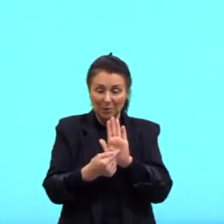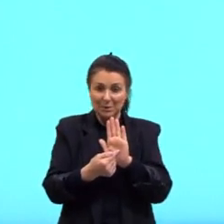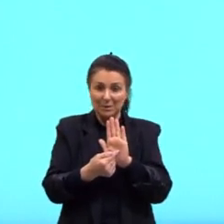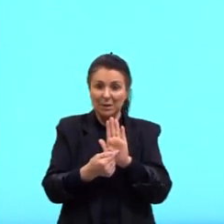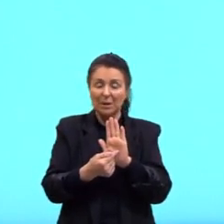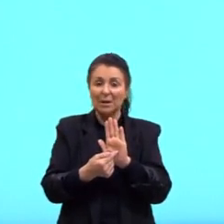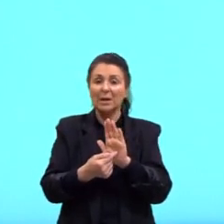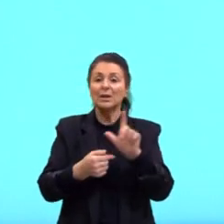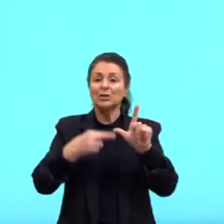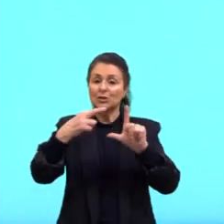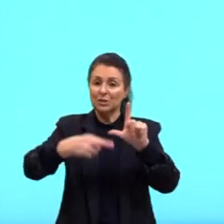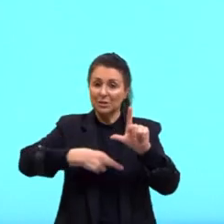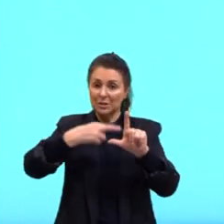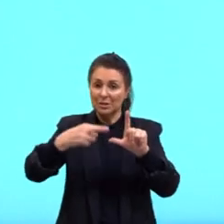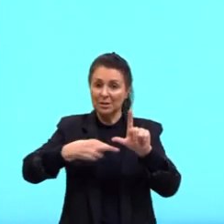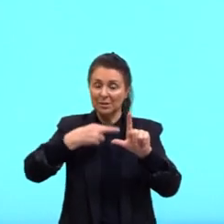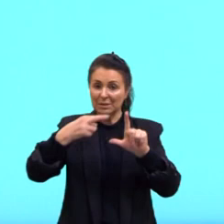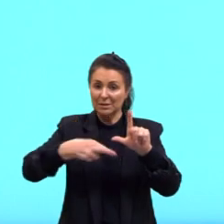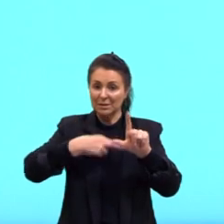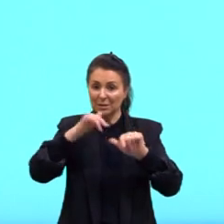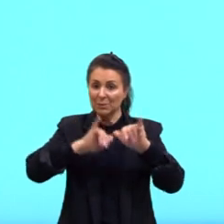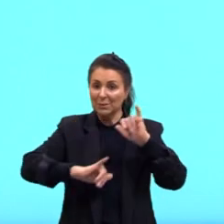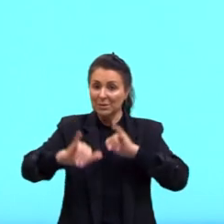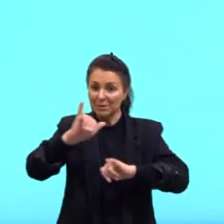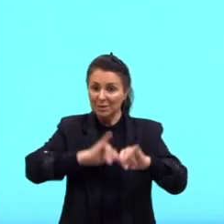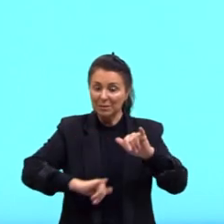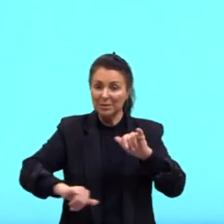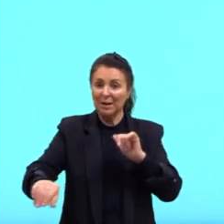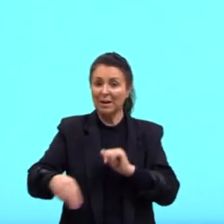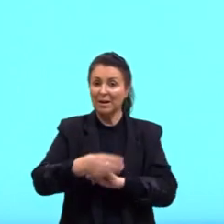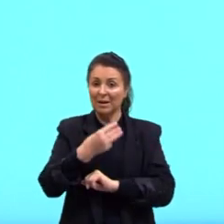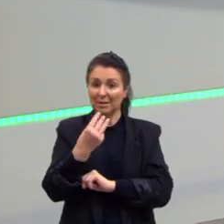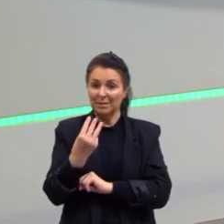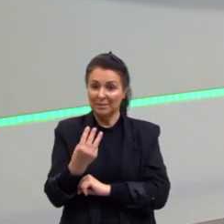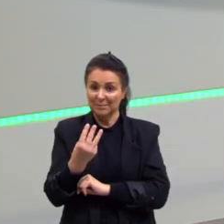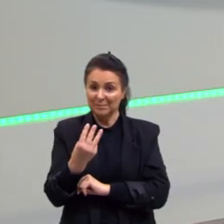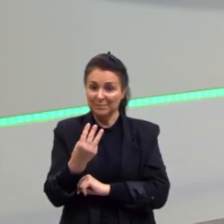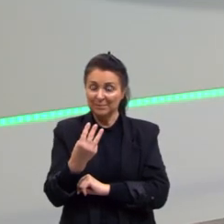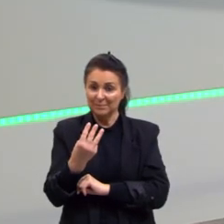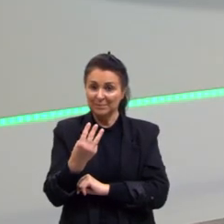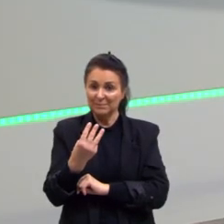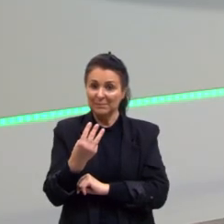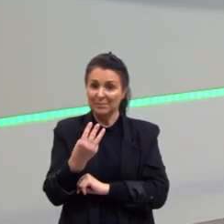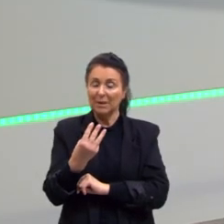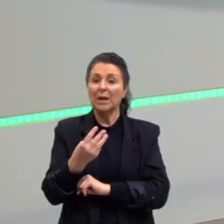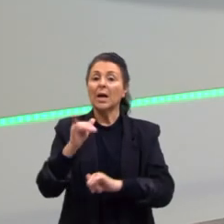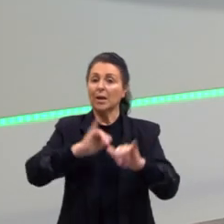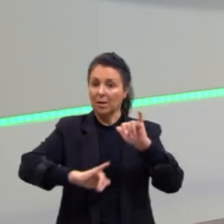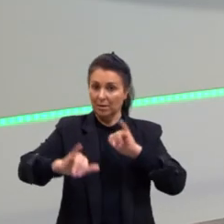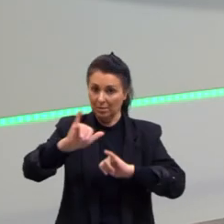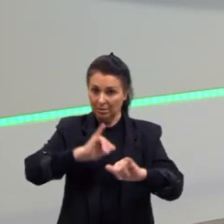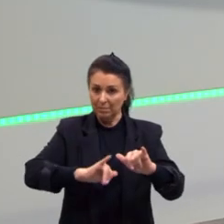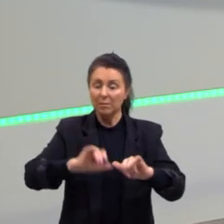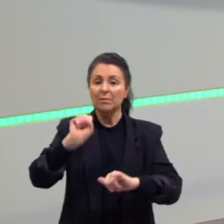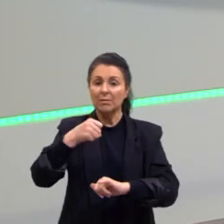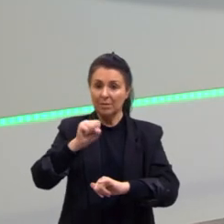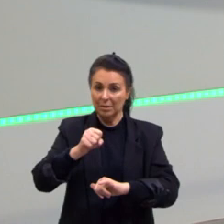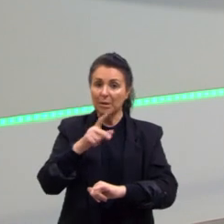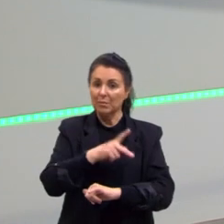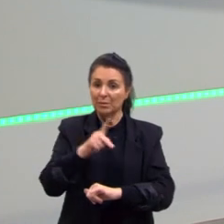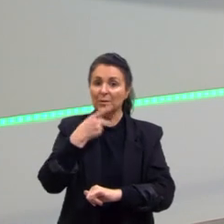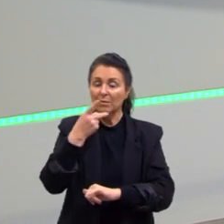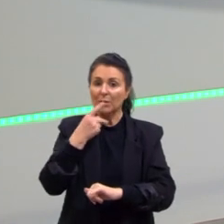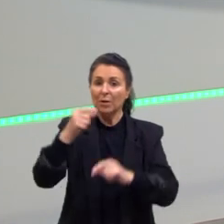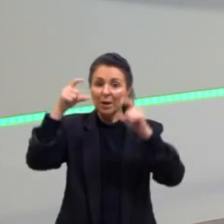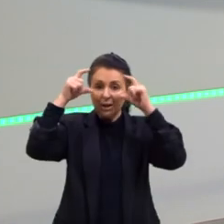de reação química é a lente três Então essa questão sim é de química claro eu tô falando professora